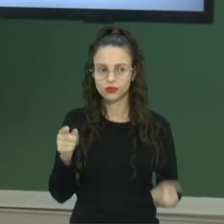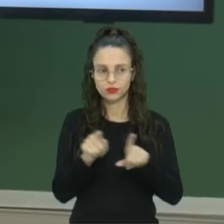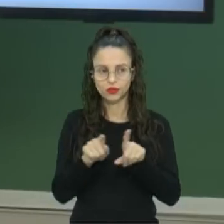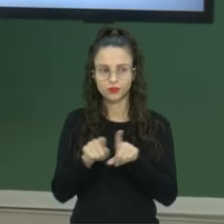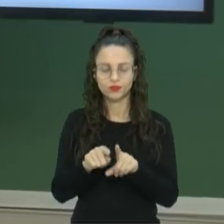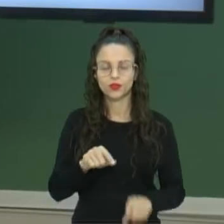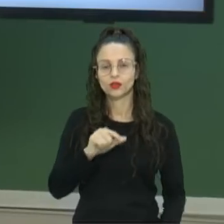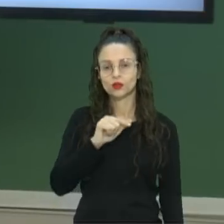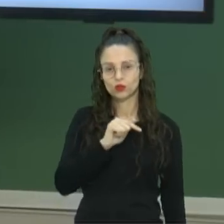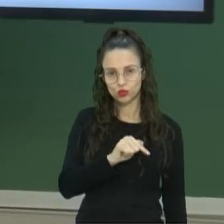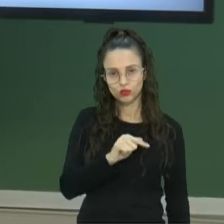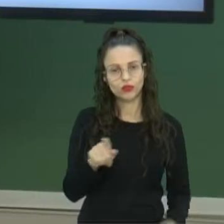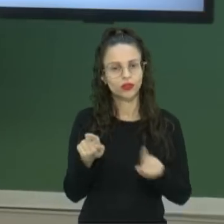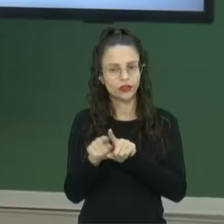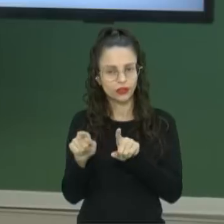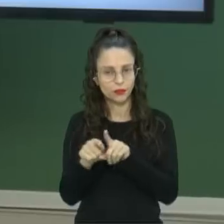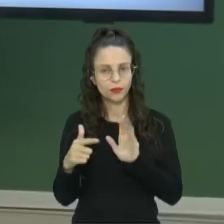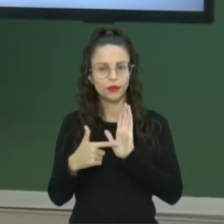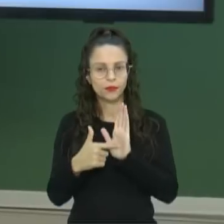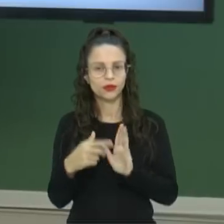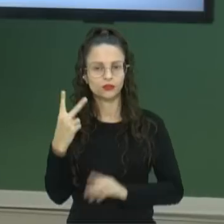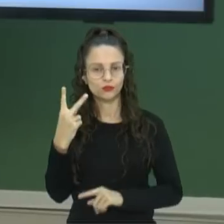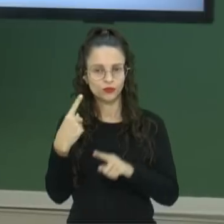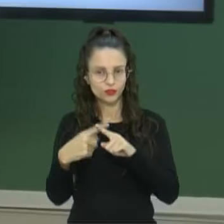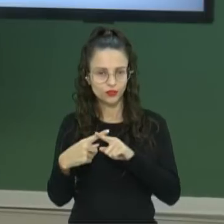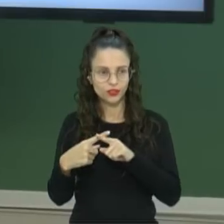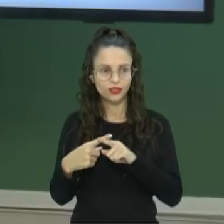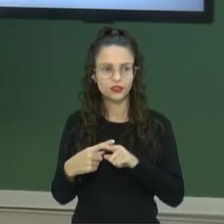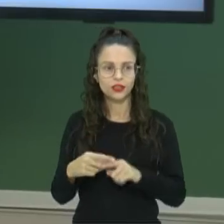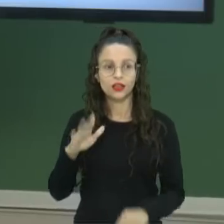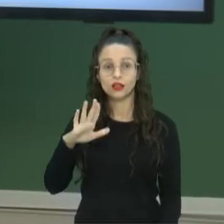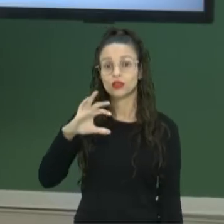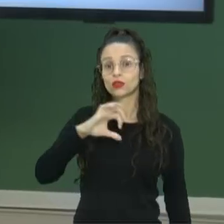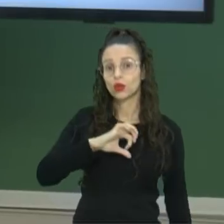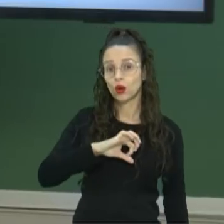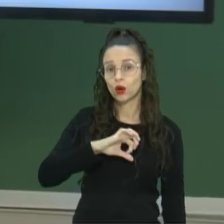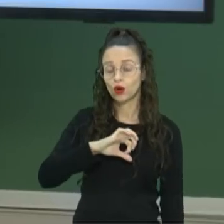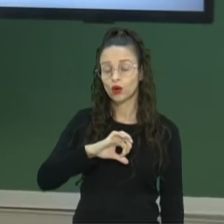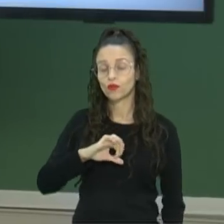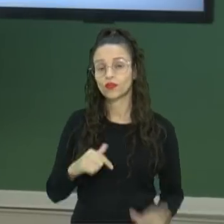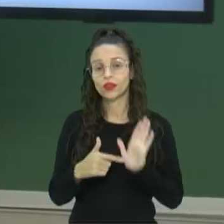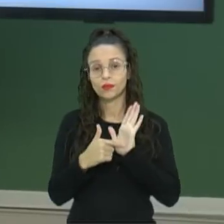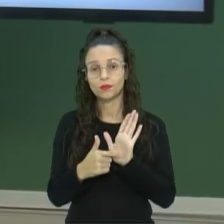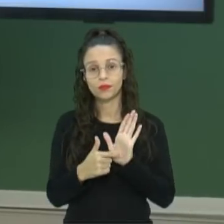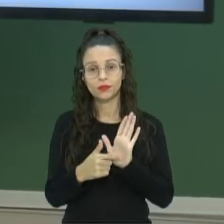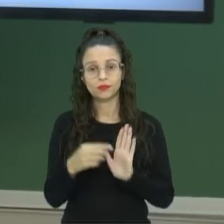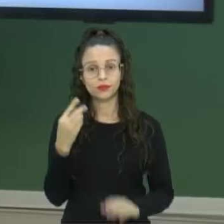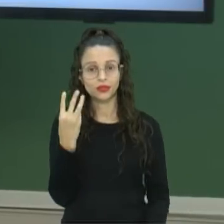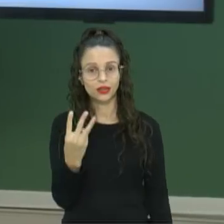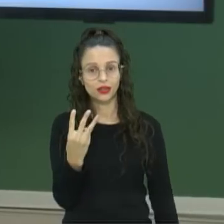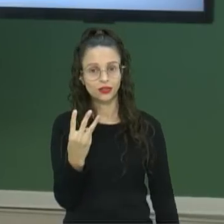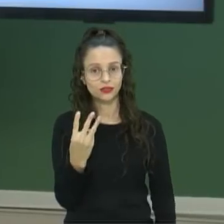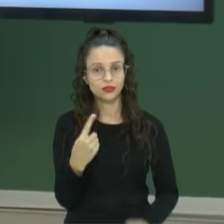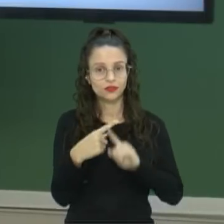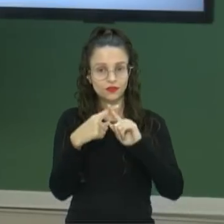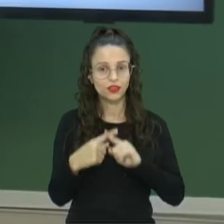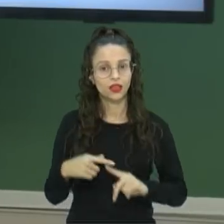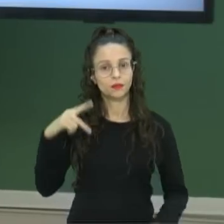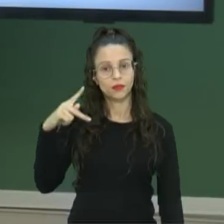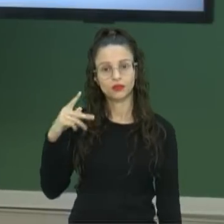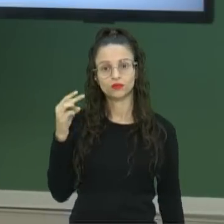também. O mesmo acontece com o 7, ó. Já o 9 tem peso 3, é como se ele